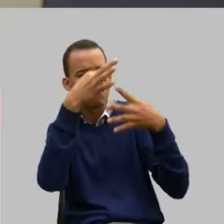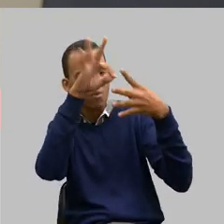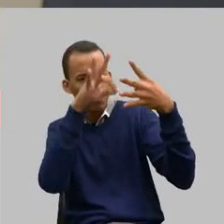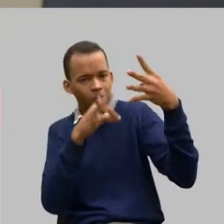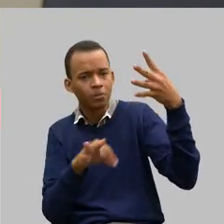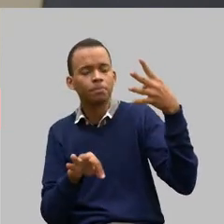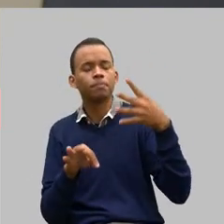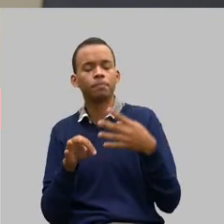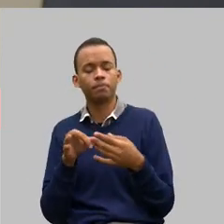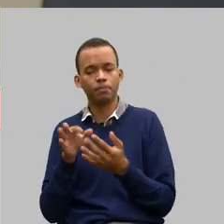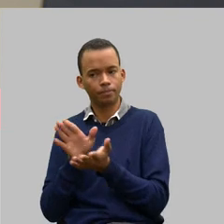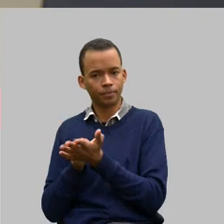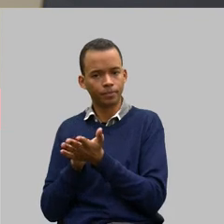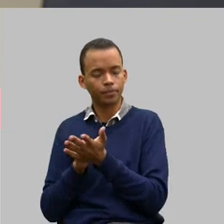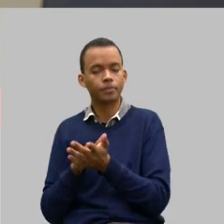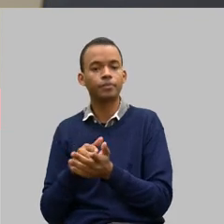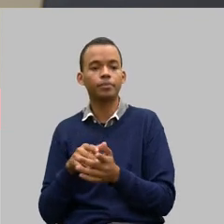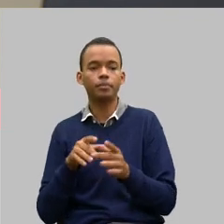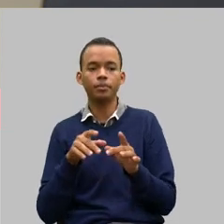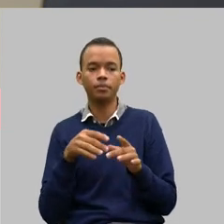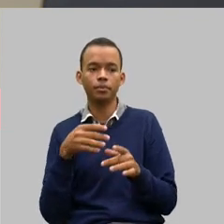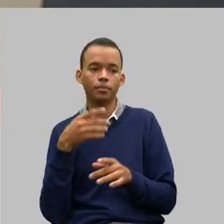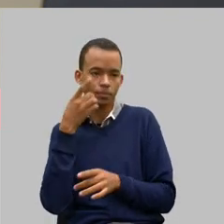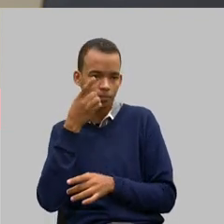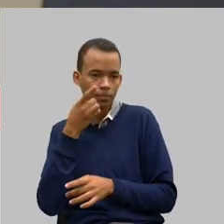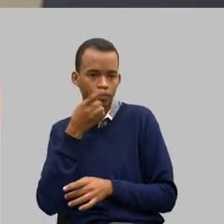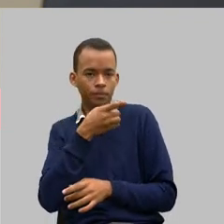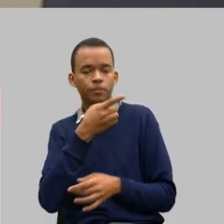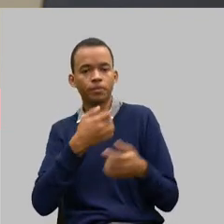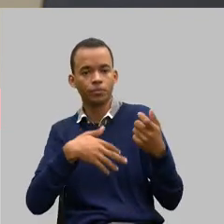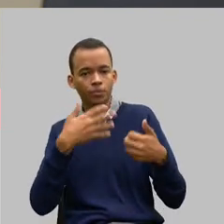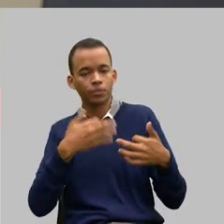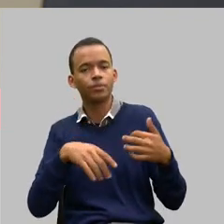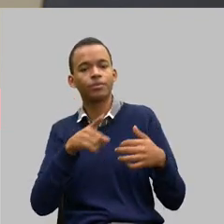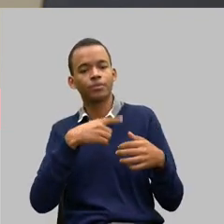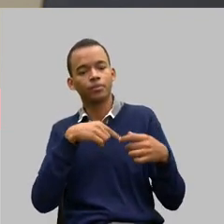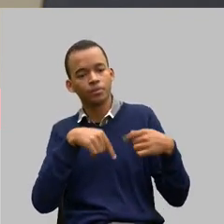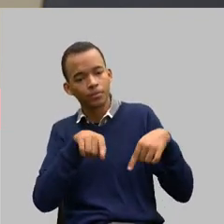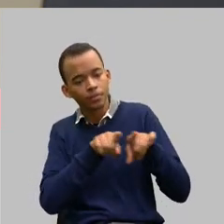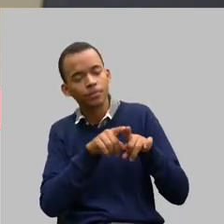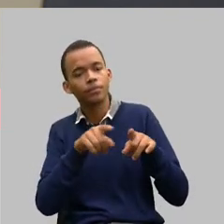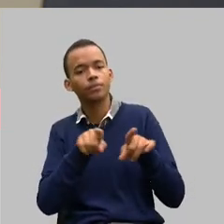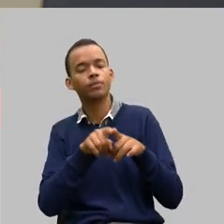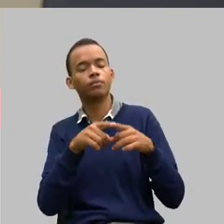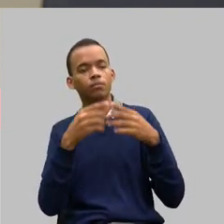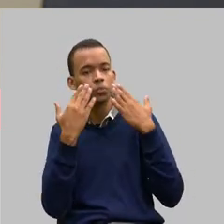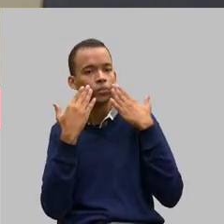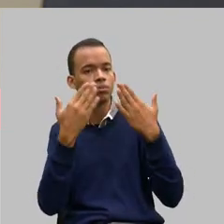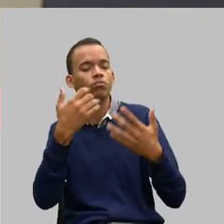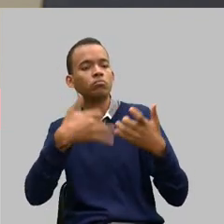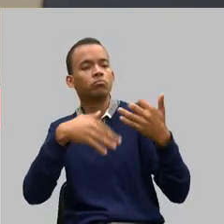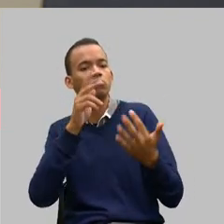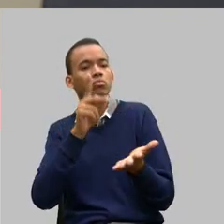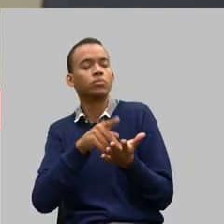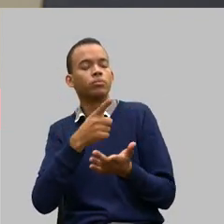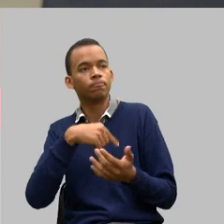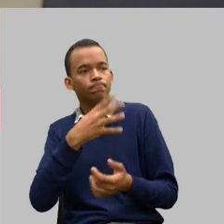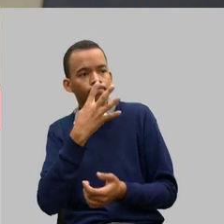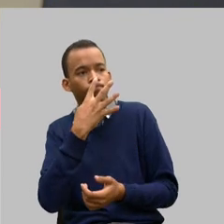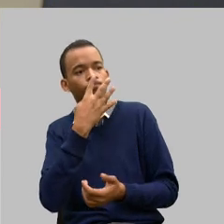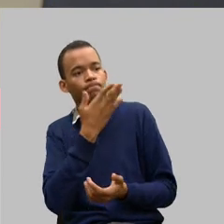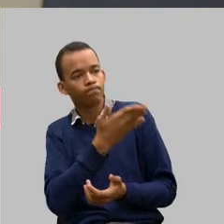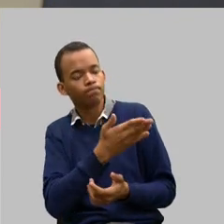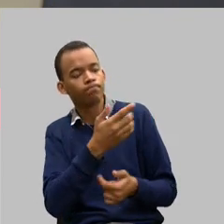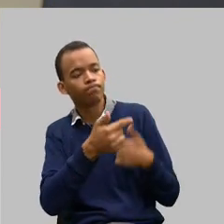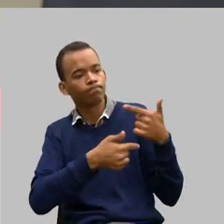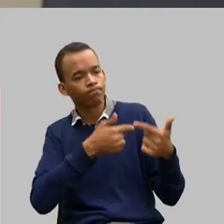a menção aos pontos que você trouxe né então assim também dentro da nossa parceria e transparência né e eu falo que admiração é recíproca né e eu aprendo